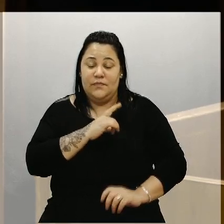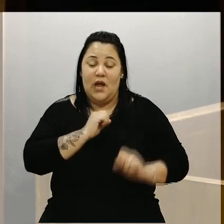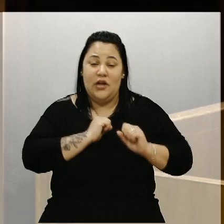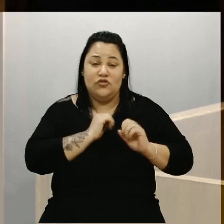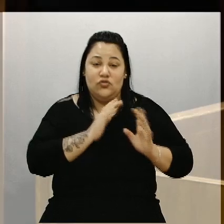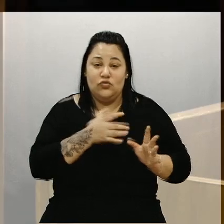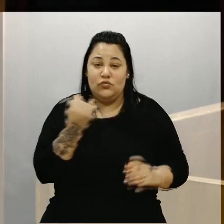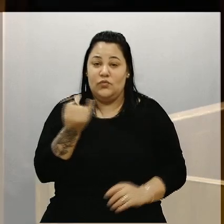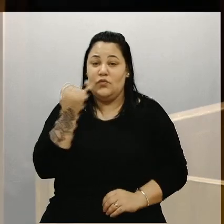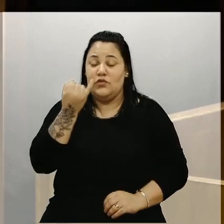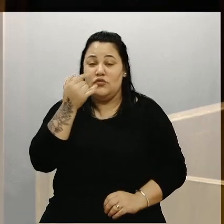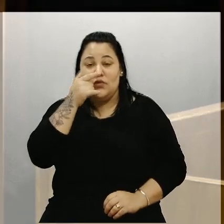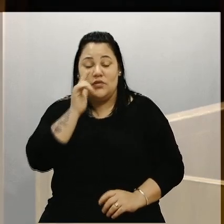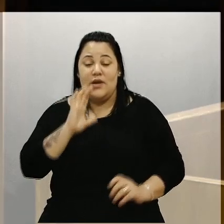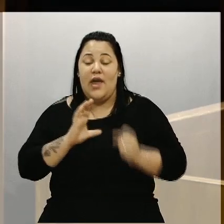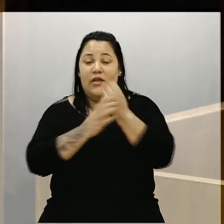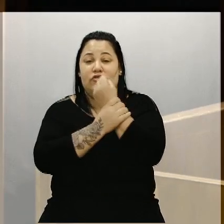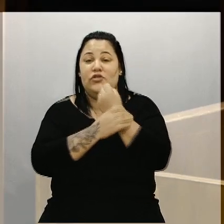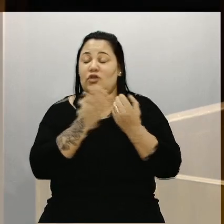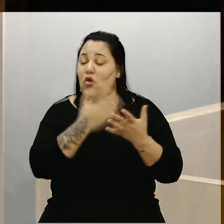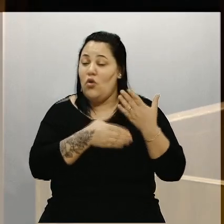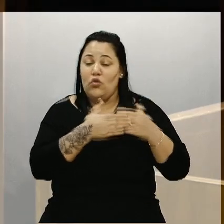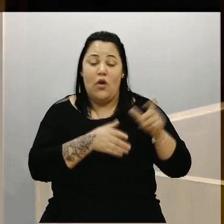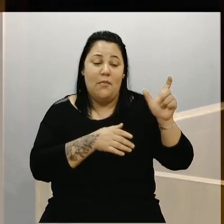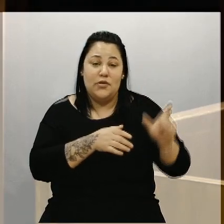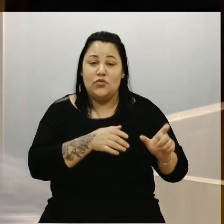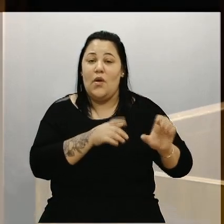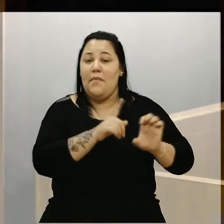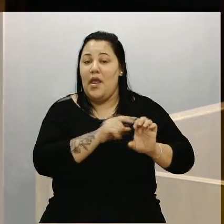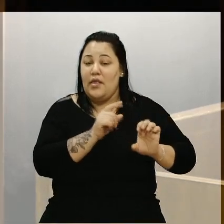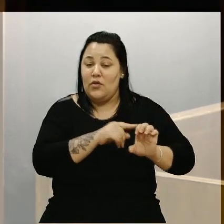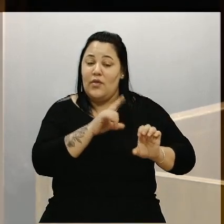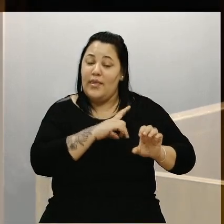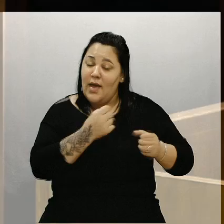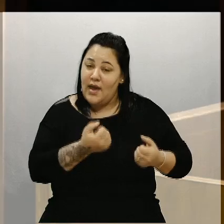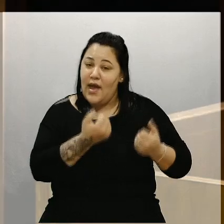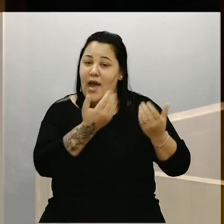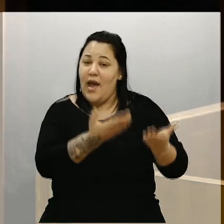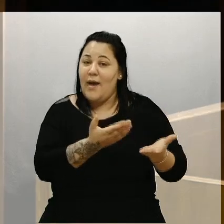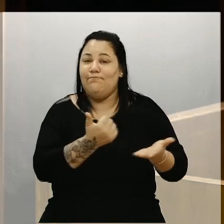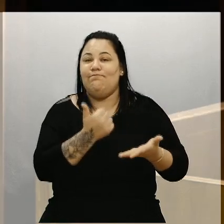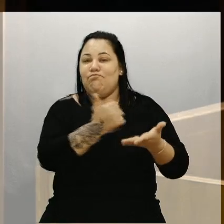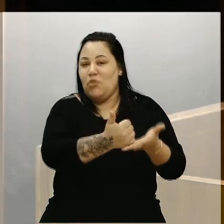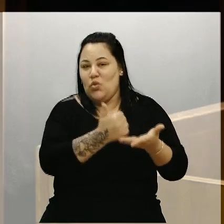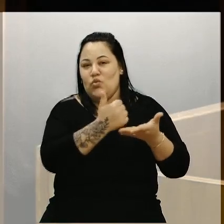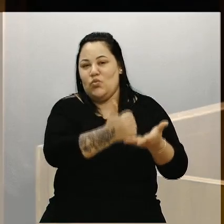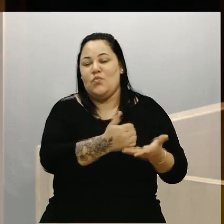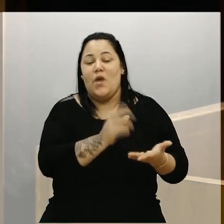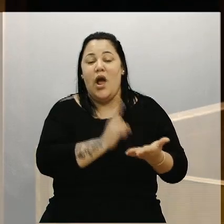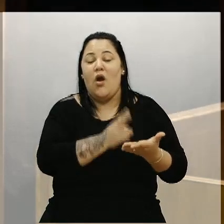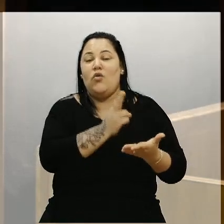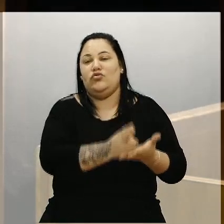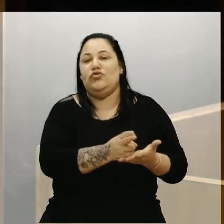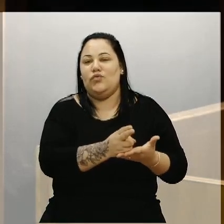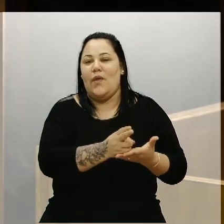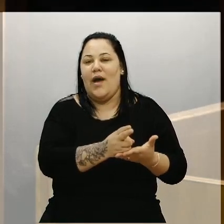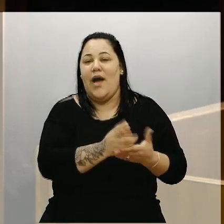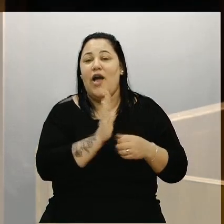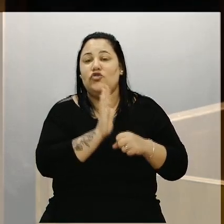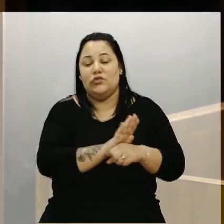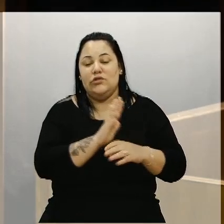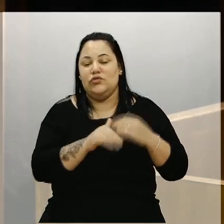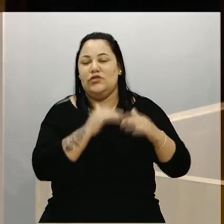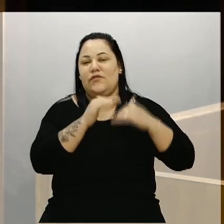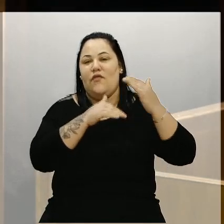esses empreendedores recebam o suporte necessário para continuar contribuindo para o desenvolvimento de nossa